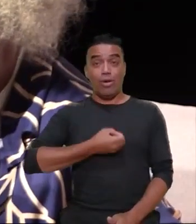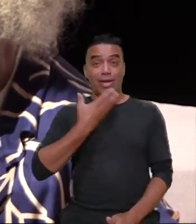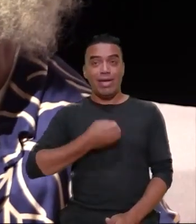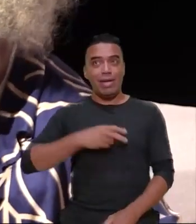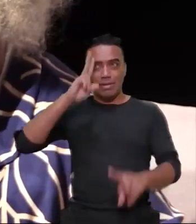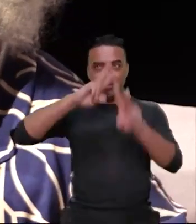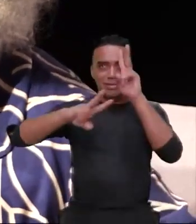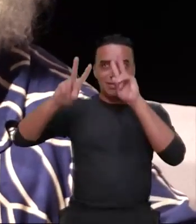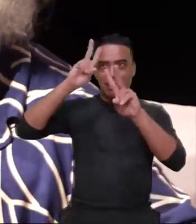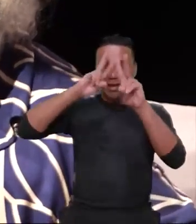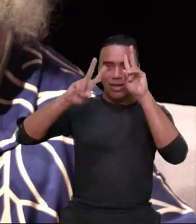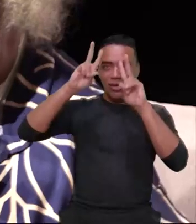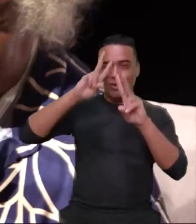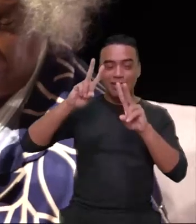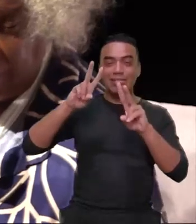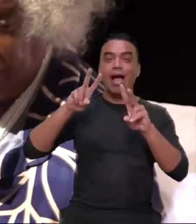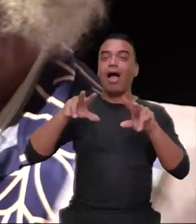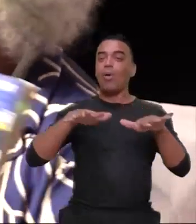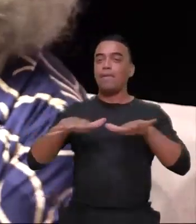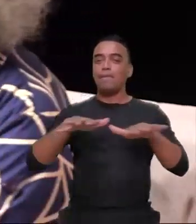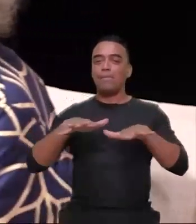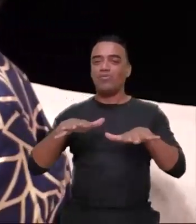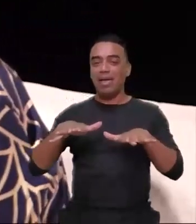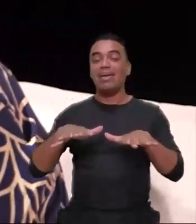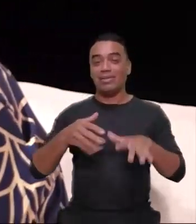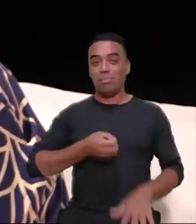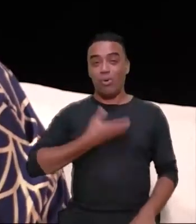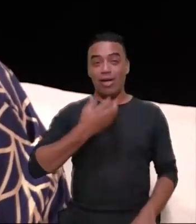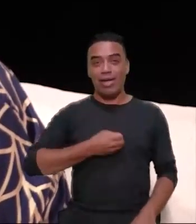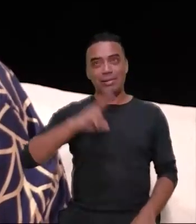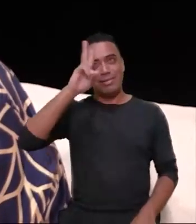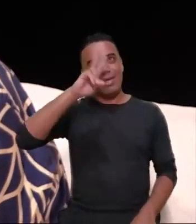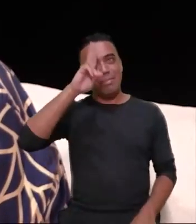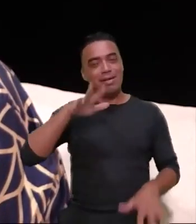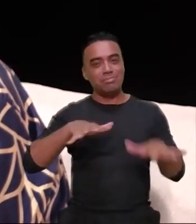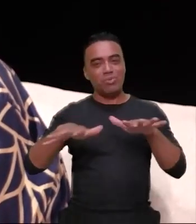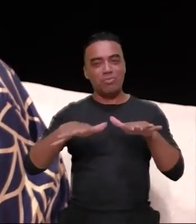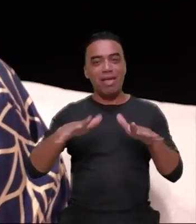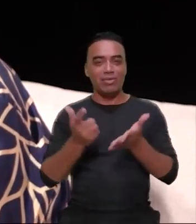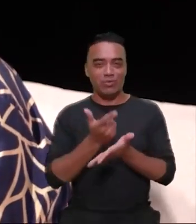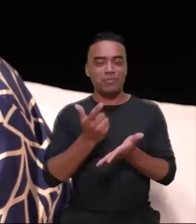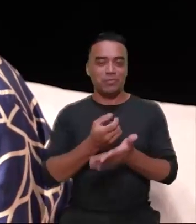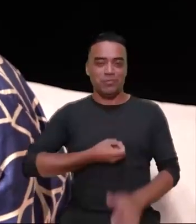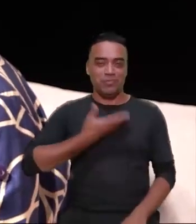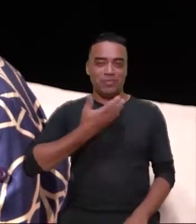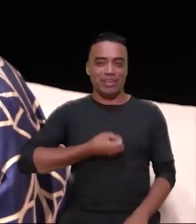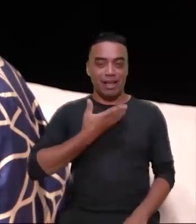da Recordação e Seus Movimentos, esse aqui é Poemas da Recordação e de Seus Movimentos.